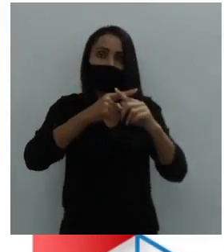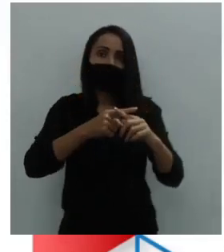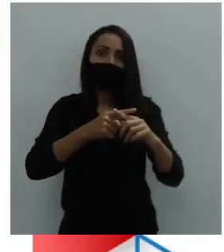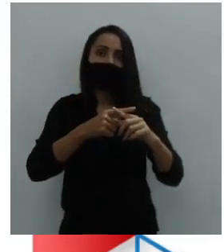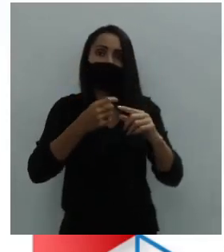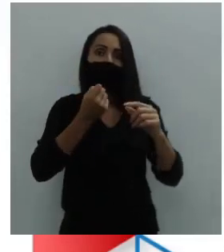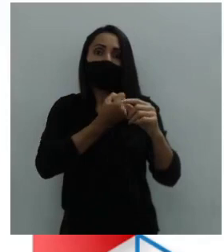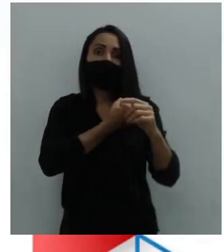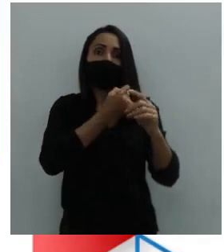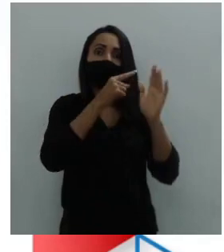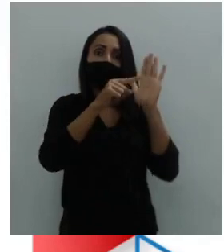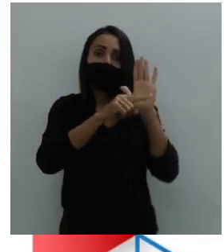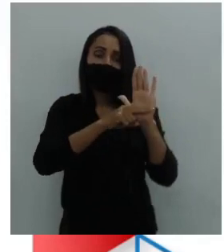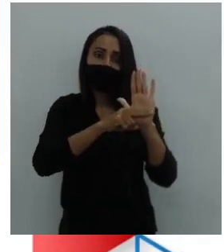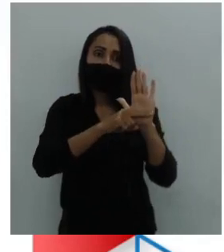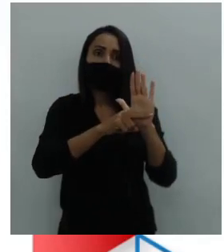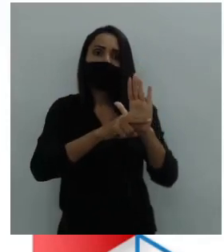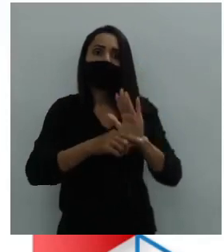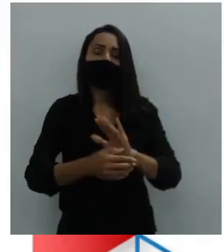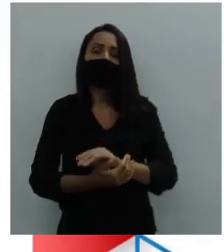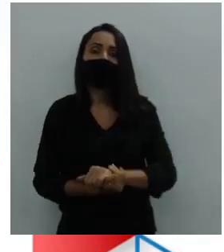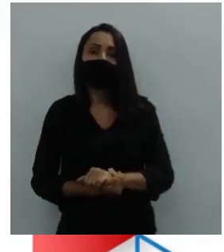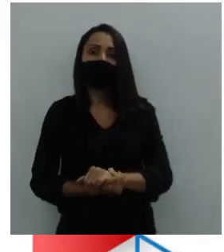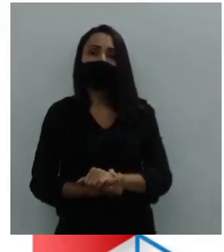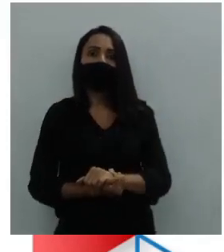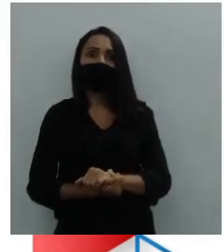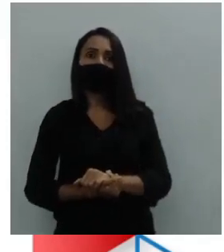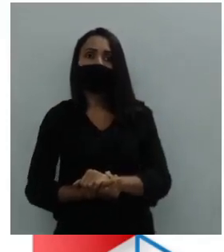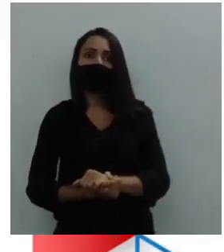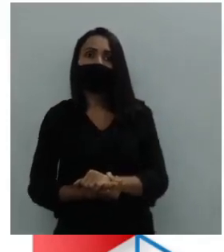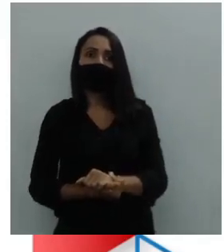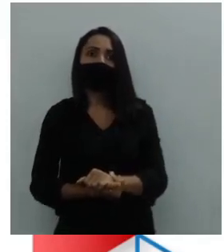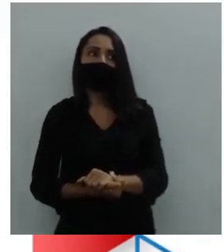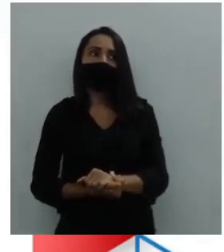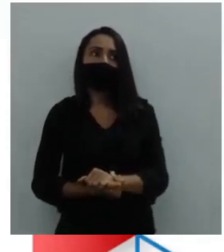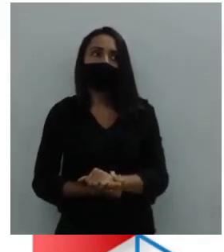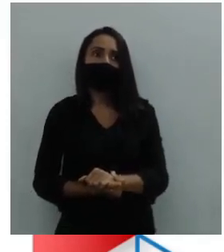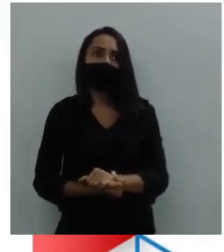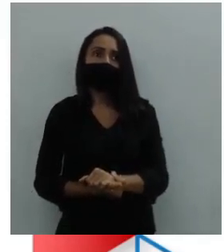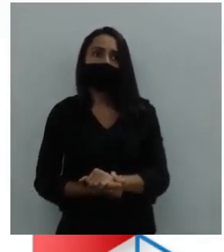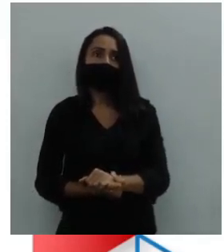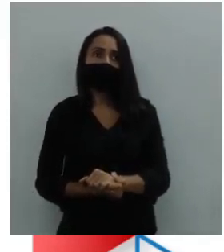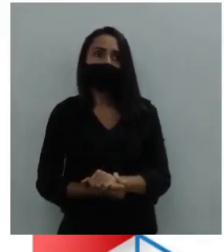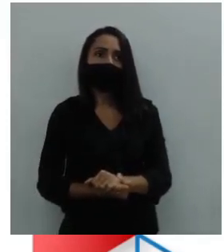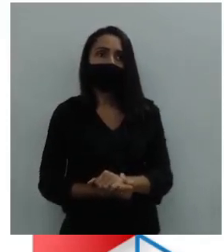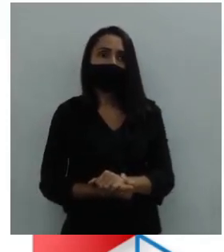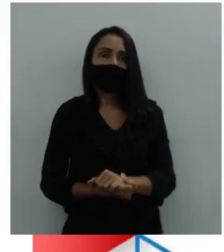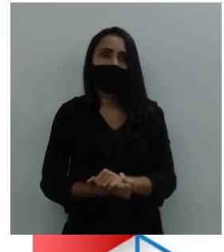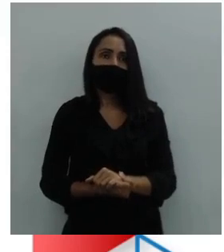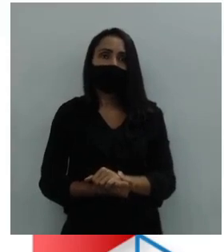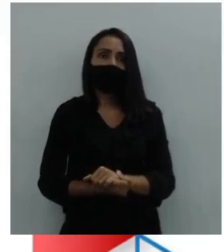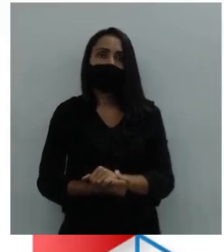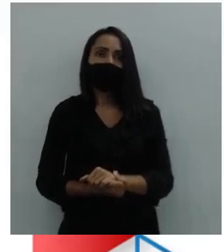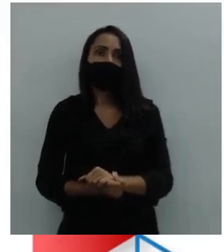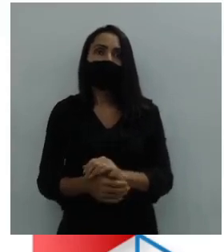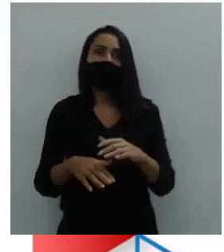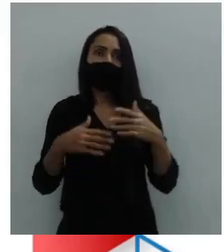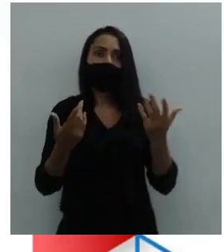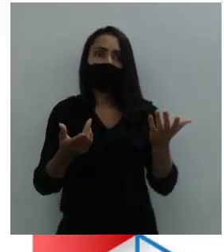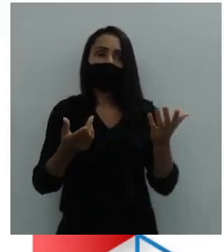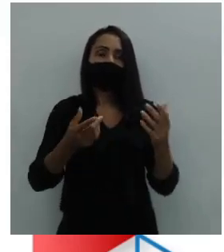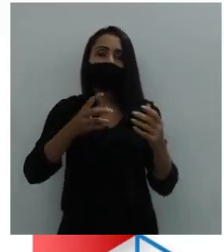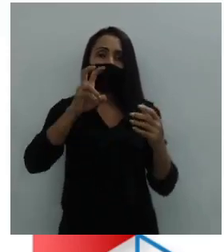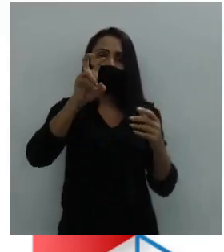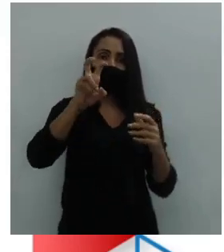número negativo, ok? Lembrou disso? Então vamos lá. Resposta feita da quarta, já partimos para a